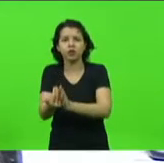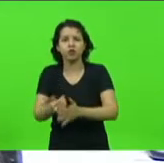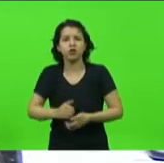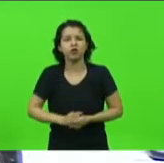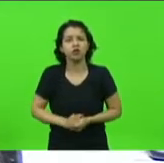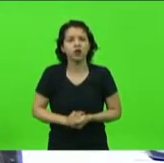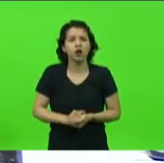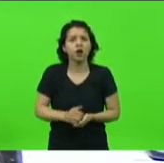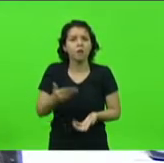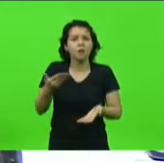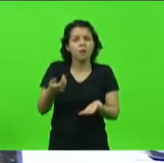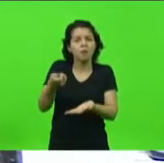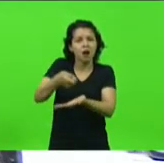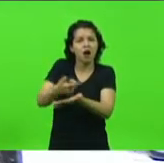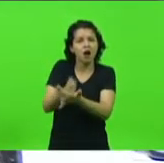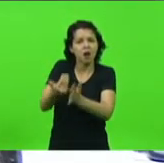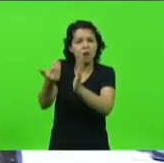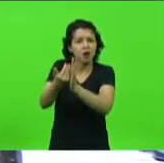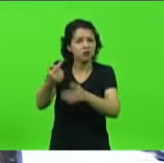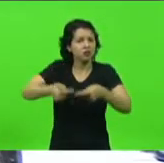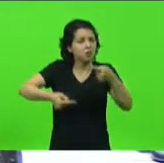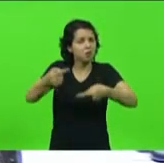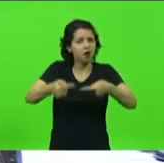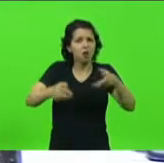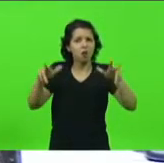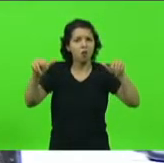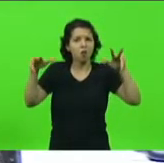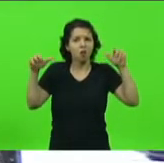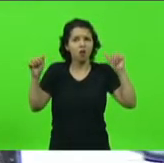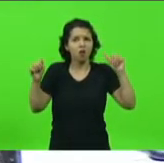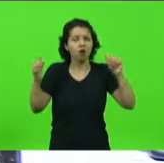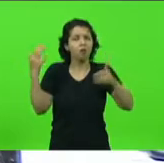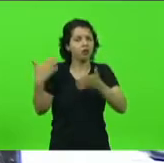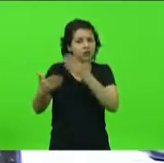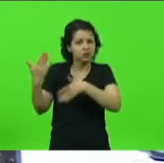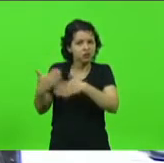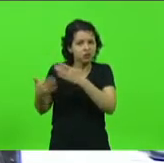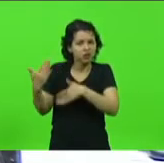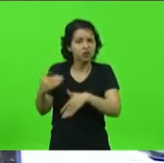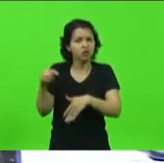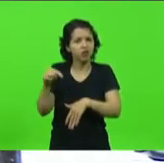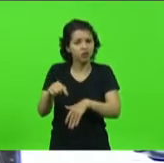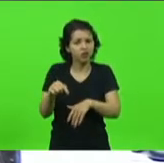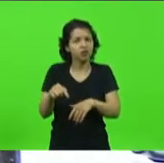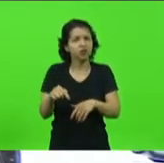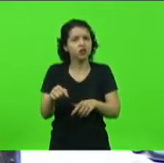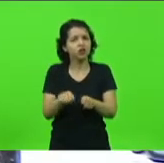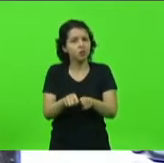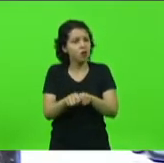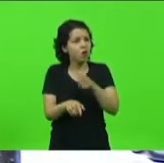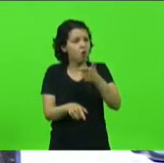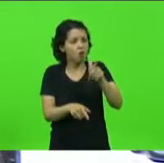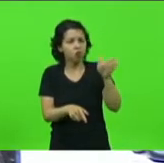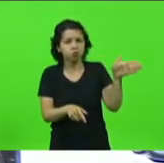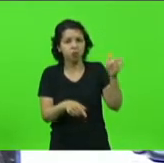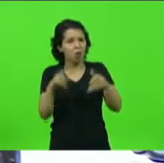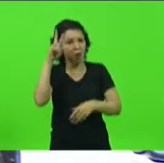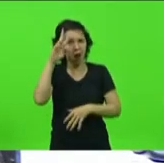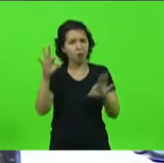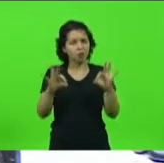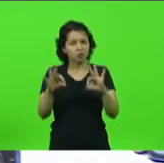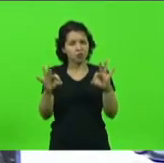isso nunca teve em debate aqui na Assembleia, nem quando eu passei por aqui nas outras casas, e nem quando eu me lembro. Se trocou